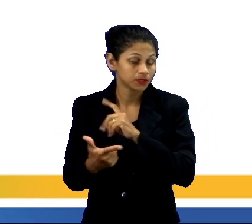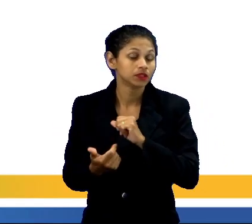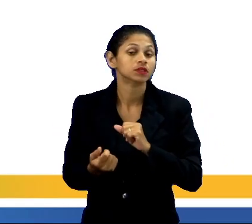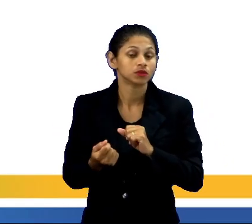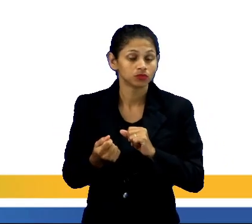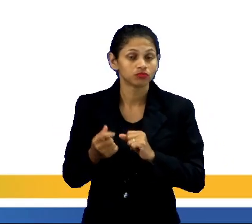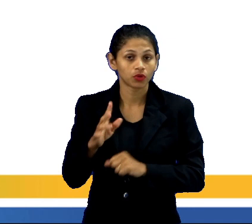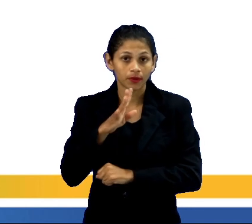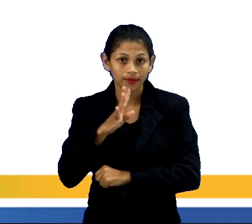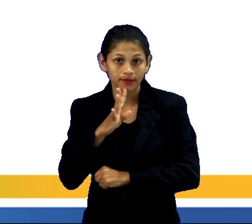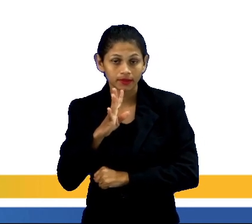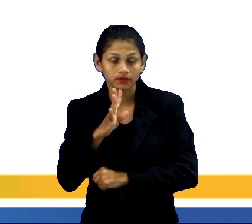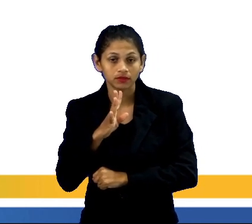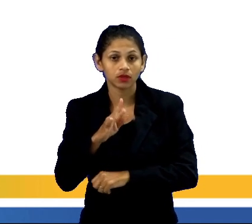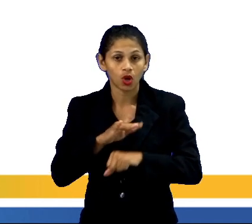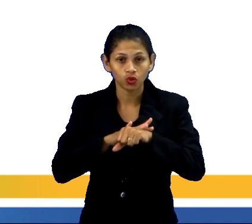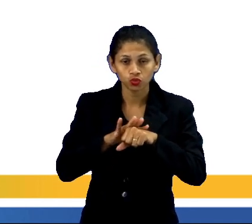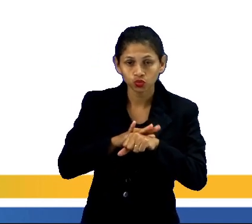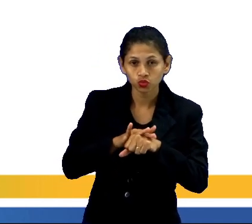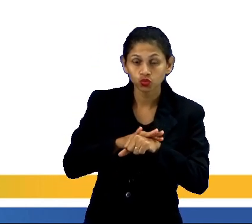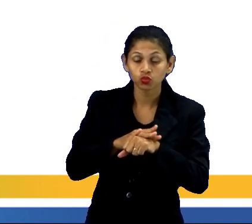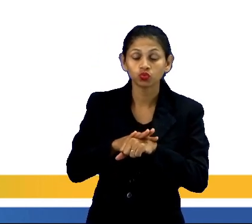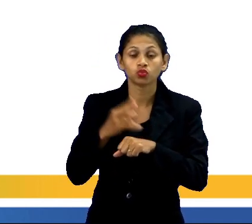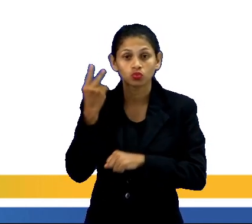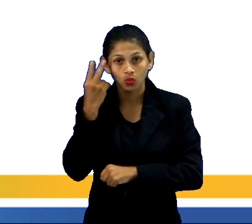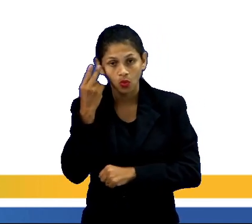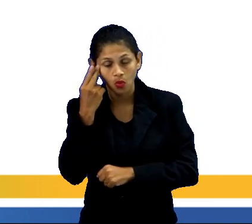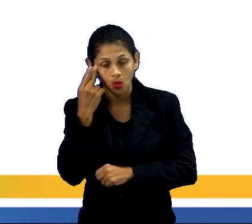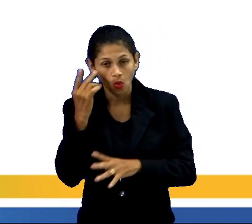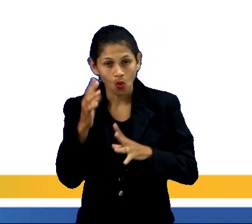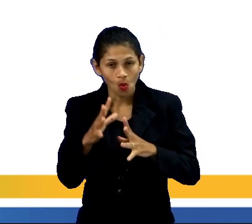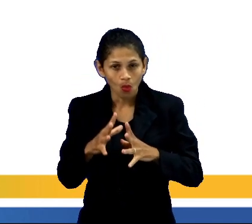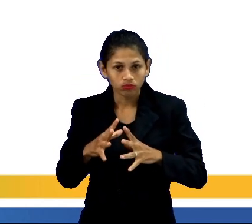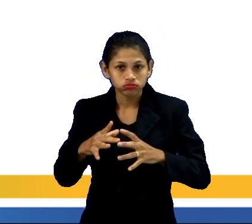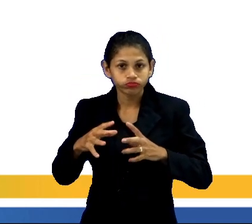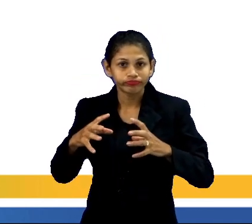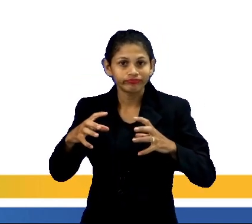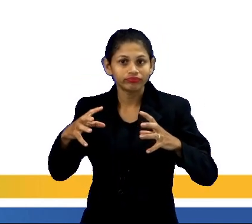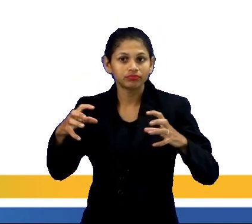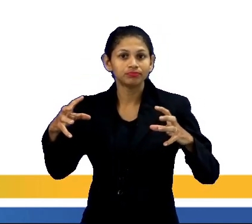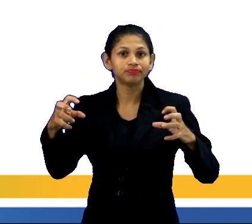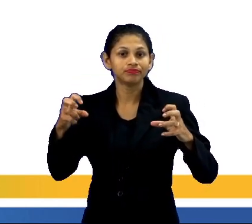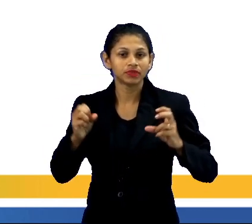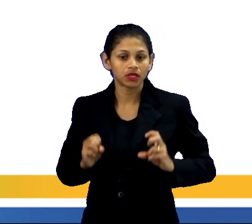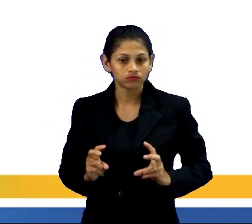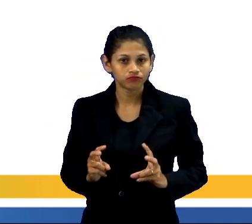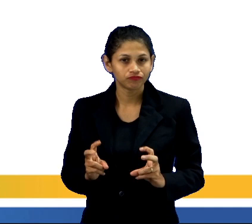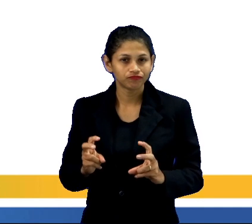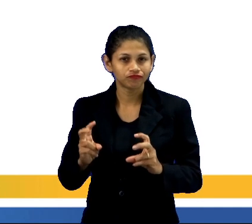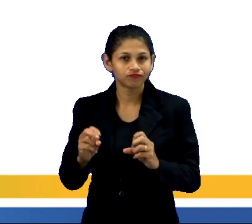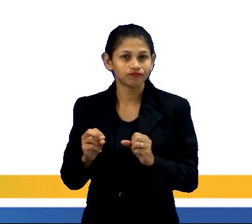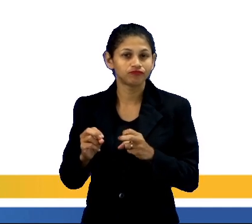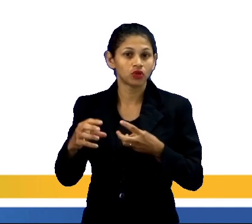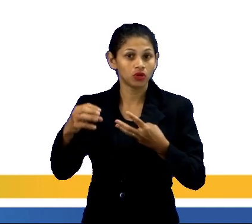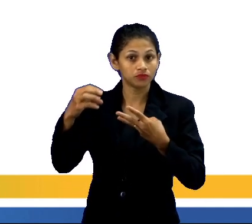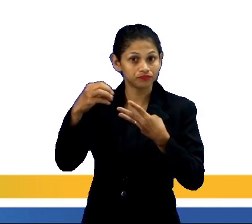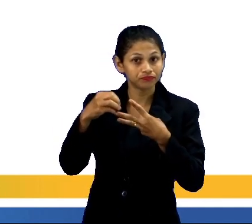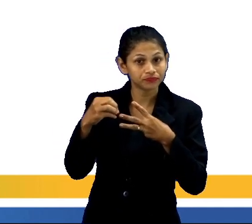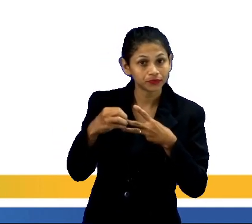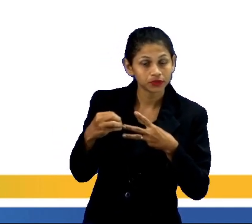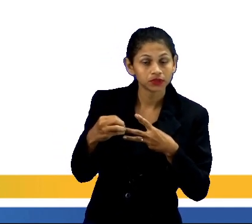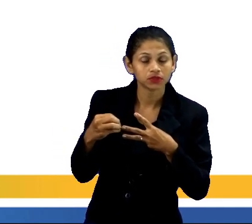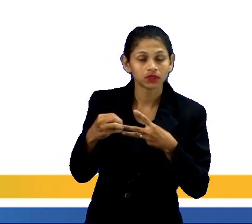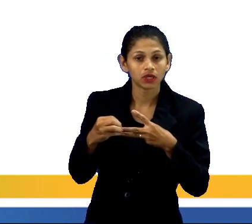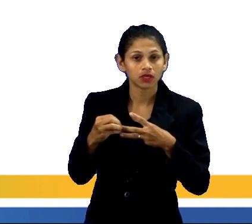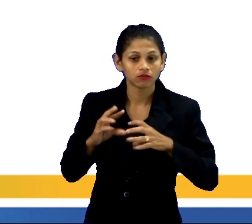um conjunto de doenças que tem em comum o crescimento desordenado, maligno, de células que vão invadir os tecidos